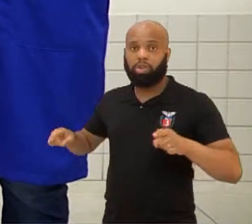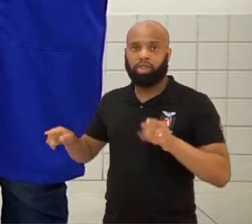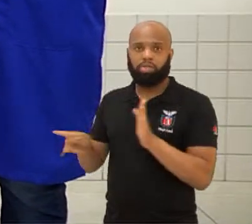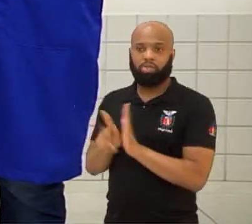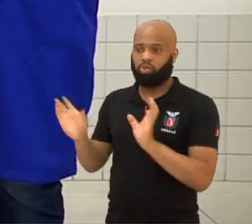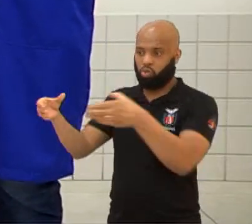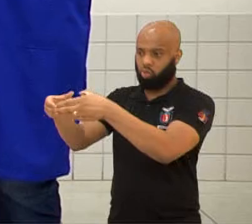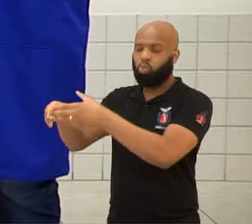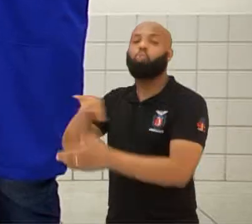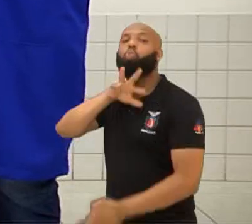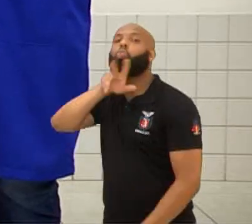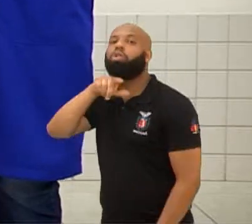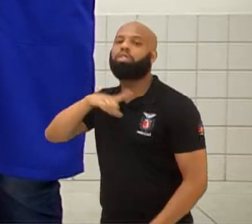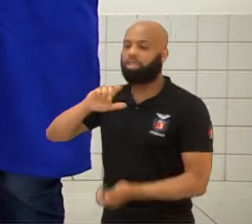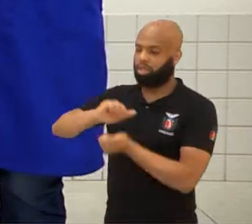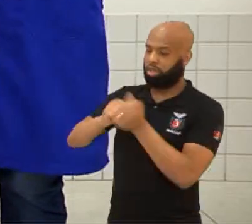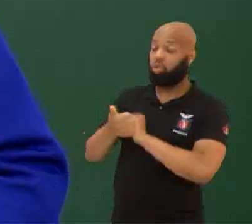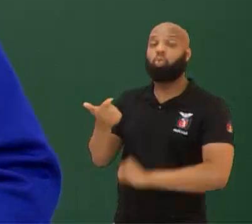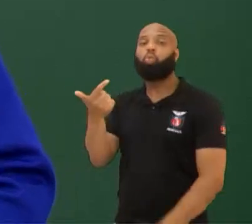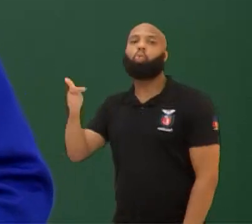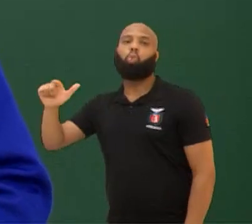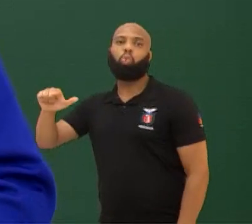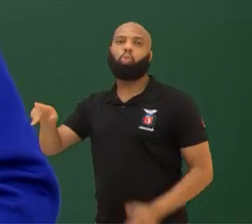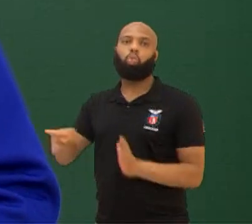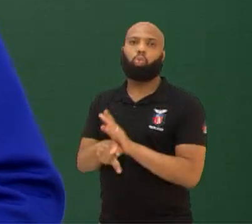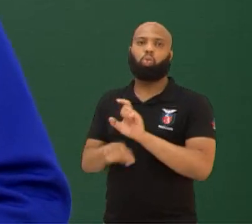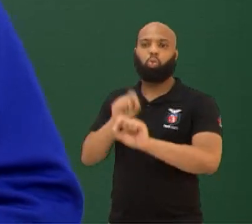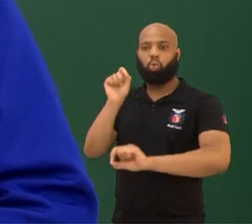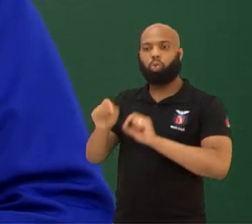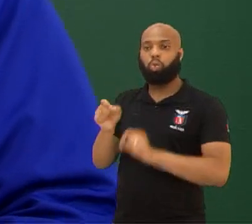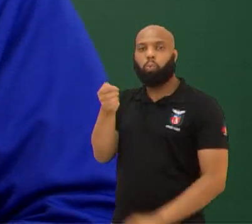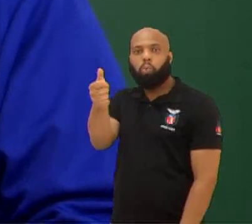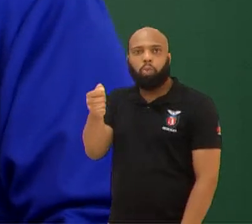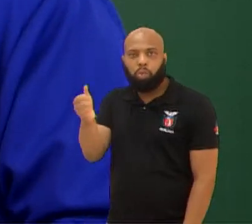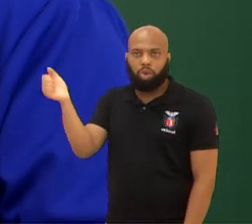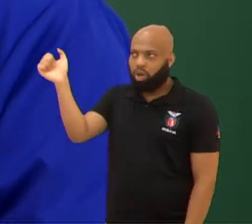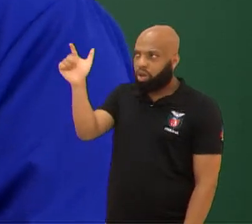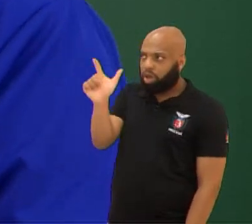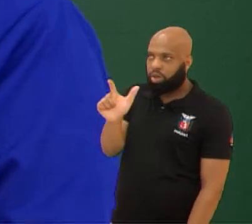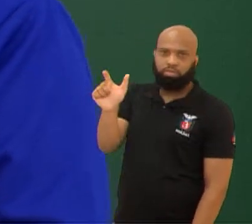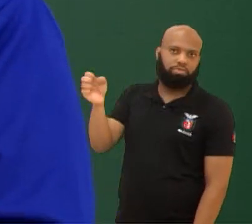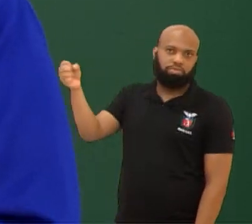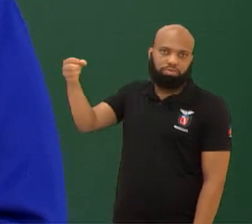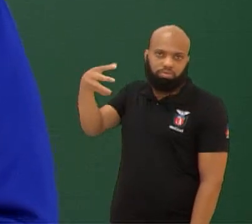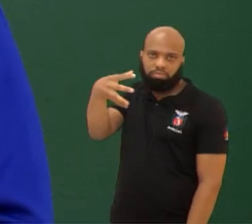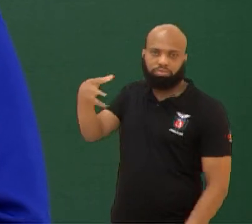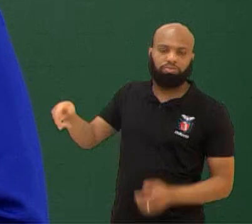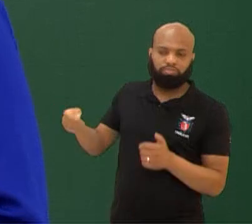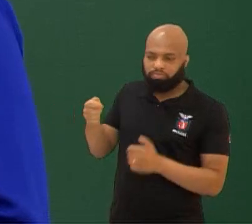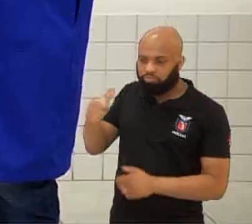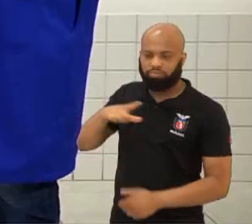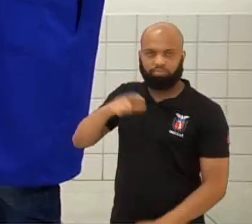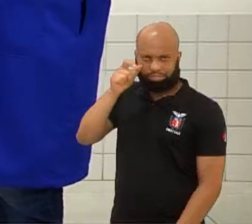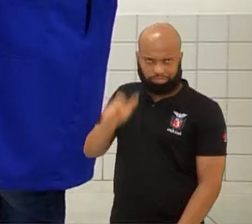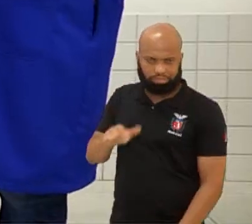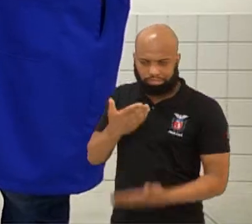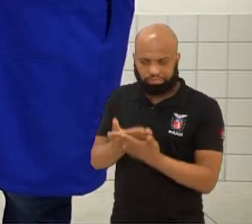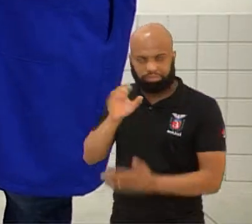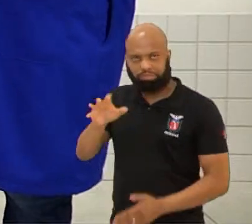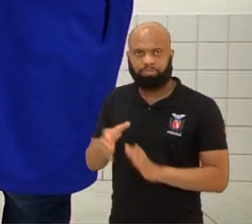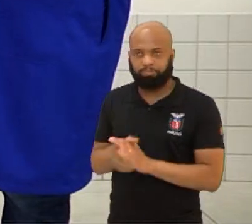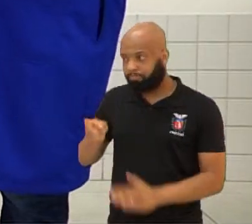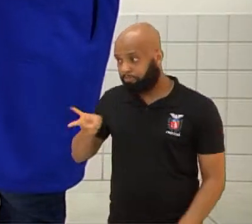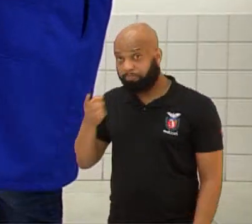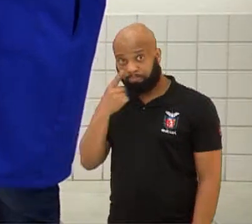essa outra adaptação, que é a capacidade de refletir a pouca luminosidade que tem no ambiente. Tá? É bem interessante trabalhar isso. Então, vamos lá,